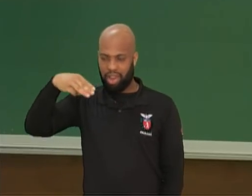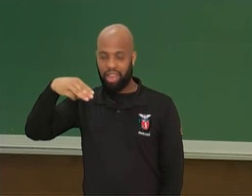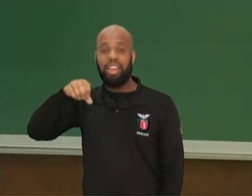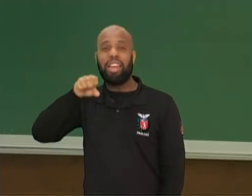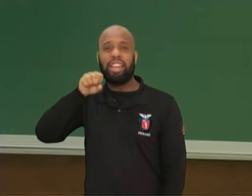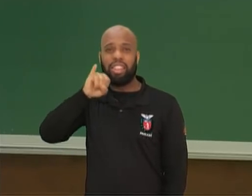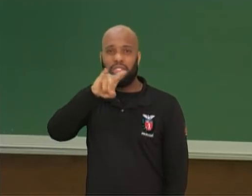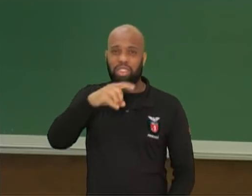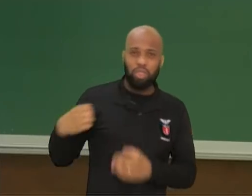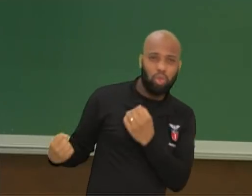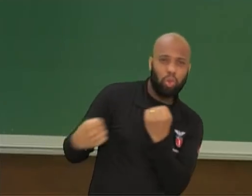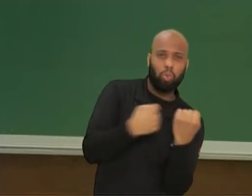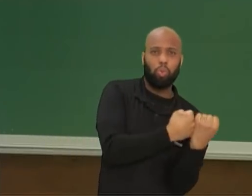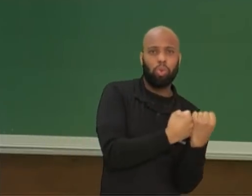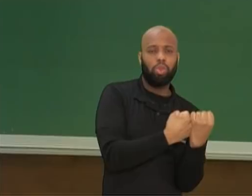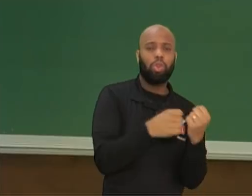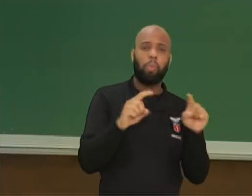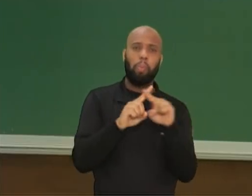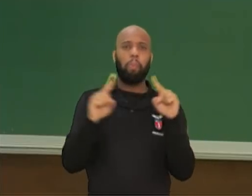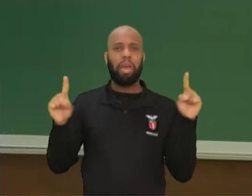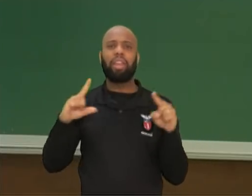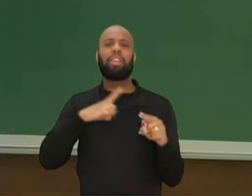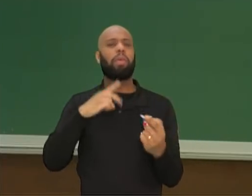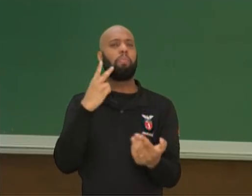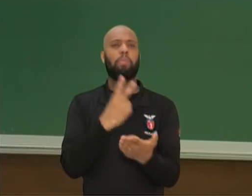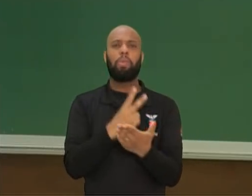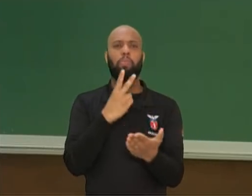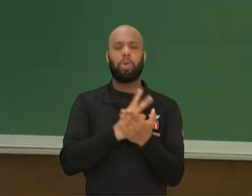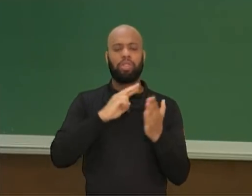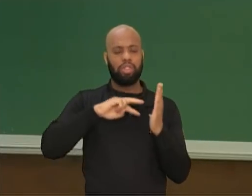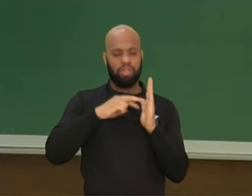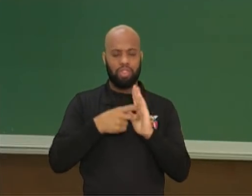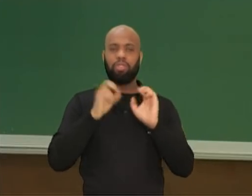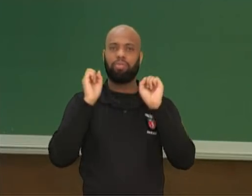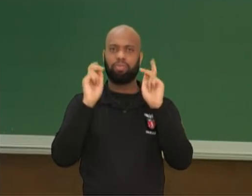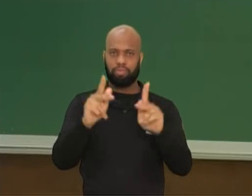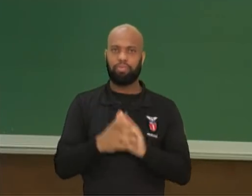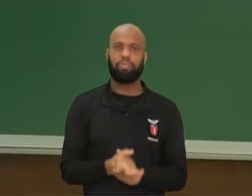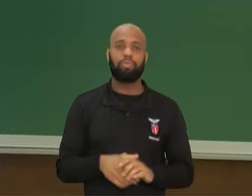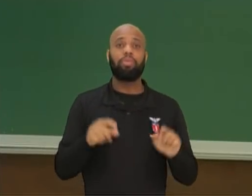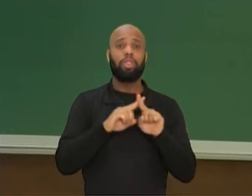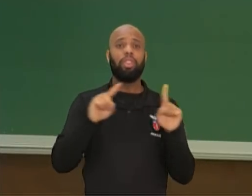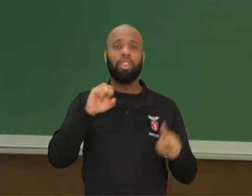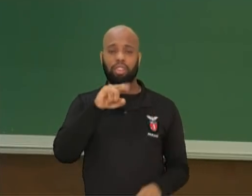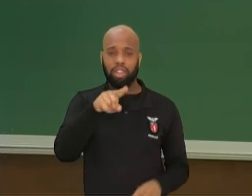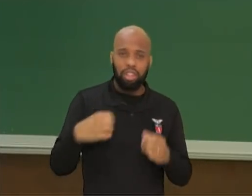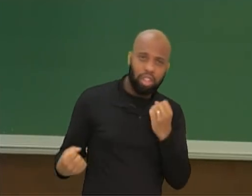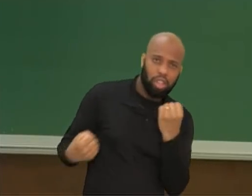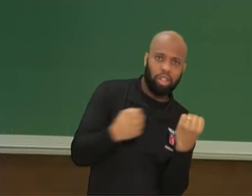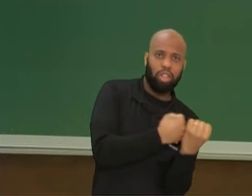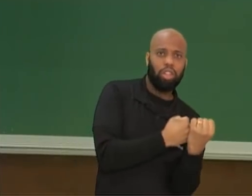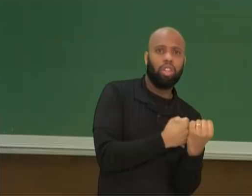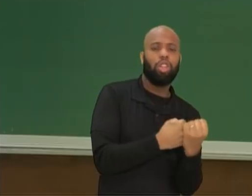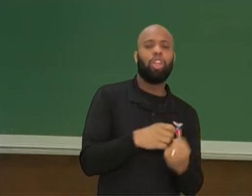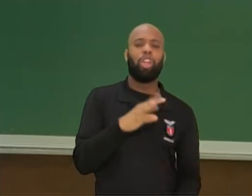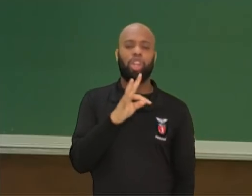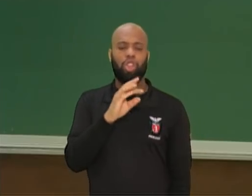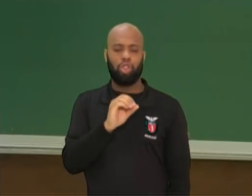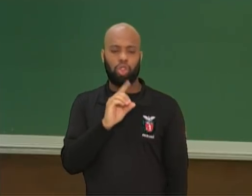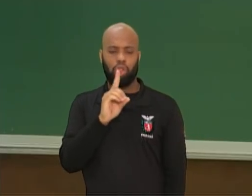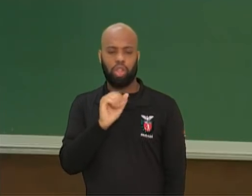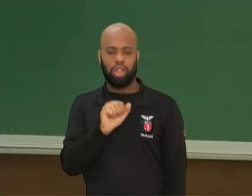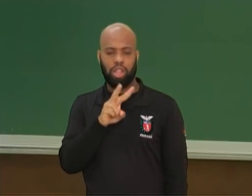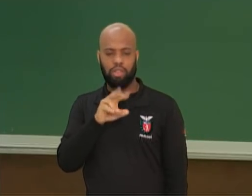você substituir ele pelo mas, também, ok. Se você substituir ele pelo o todavia, ok.